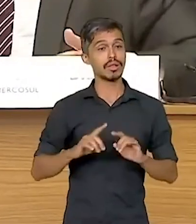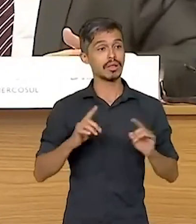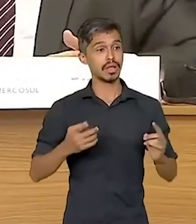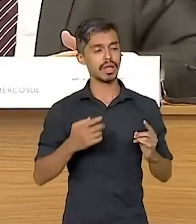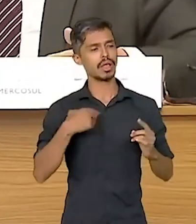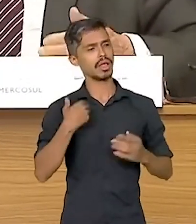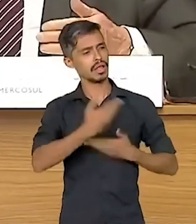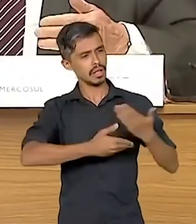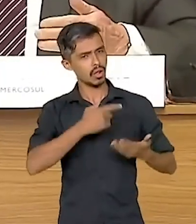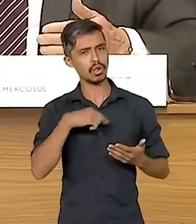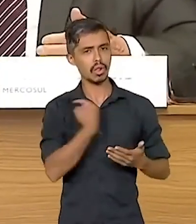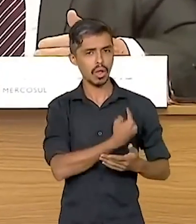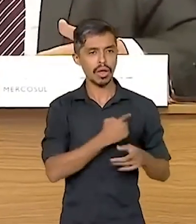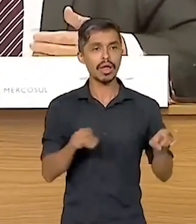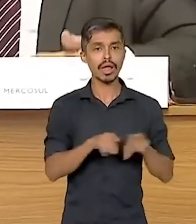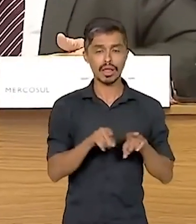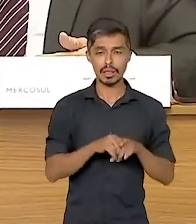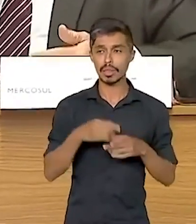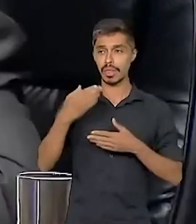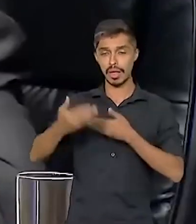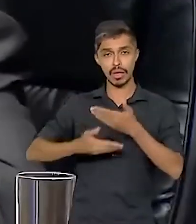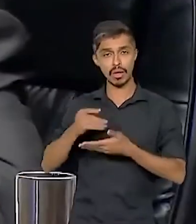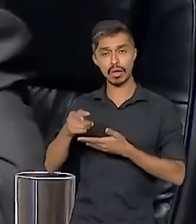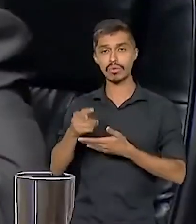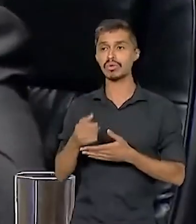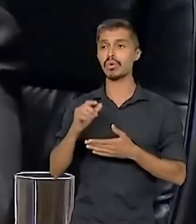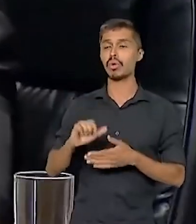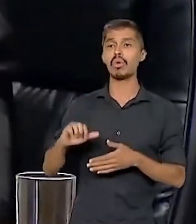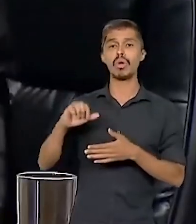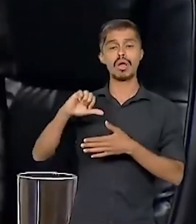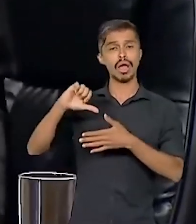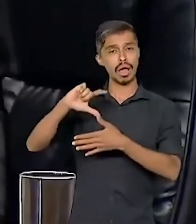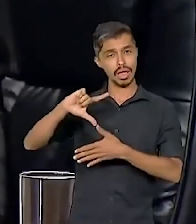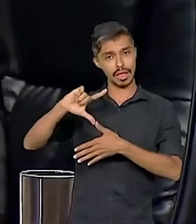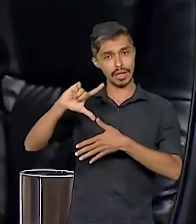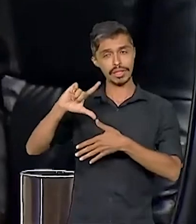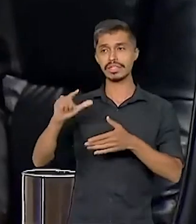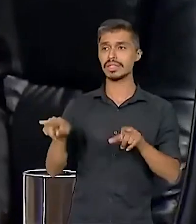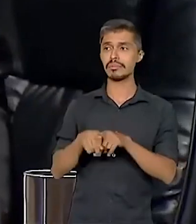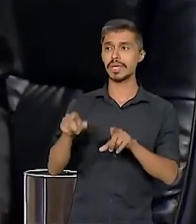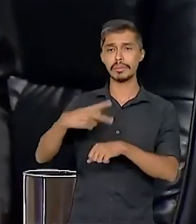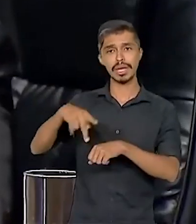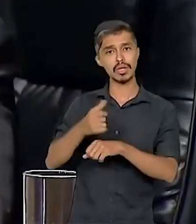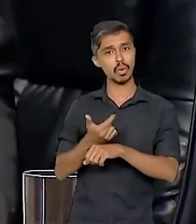nós do Mercosul, mas a relação do Mercosul com a América Latina e com outros países.